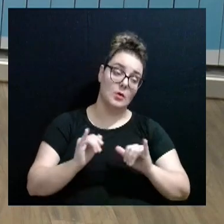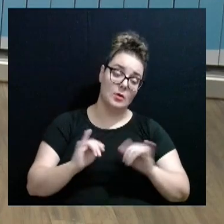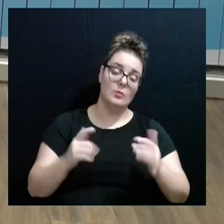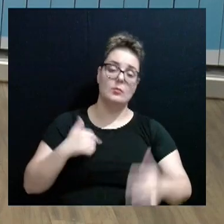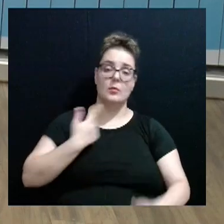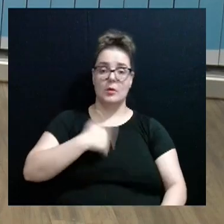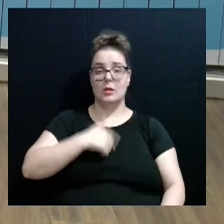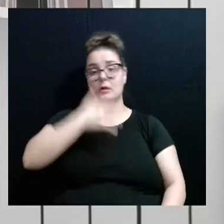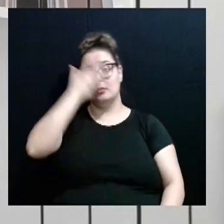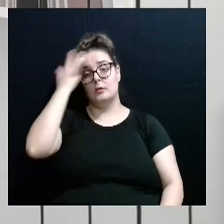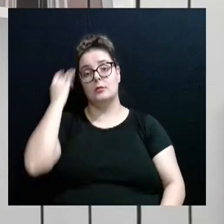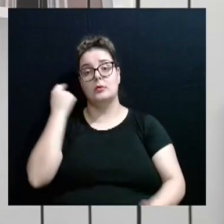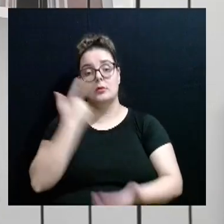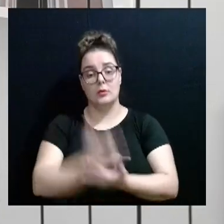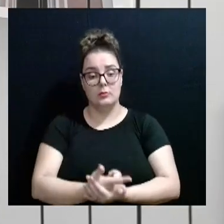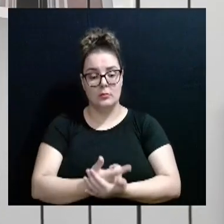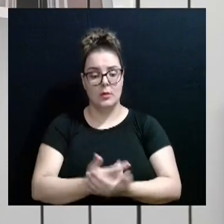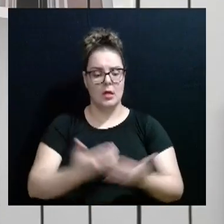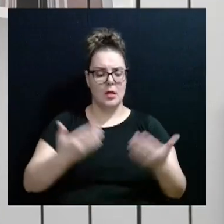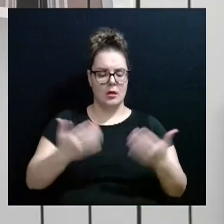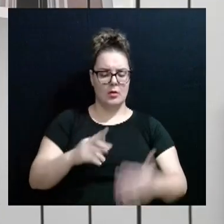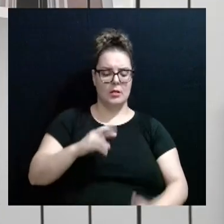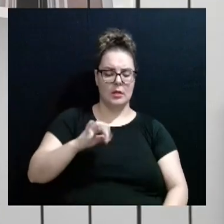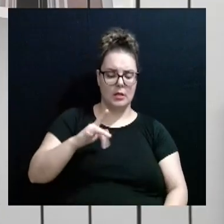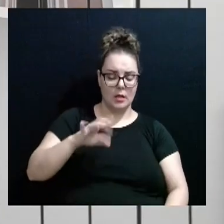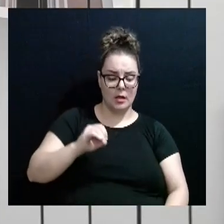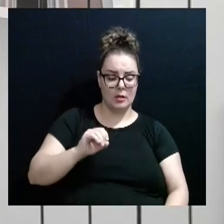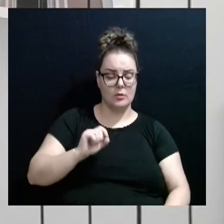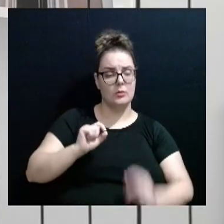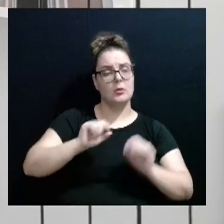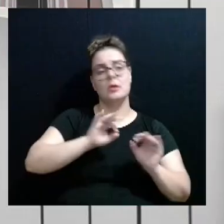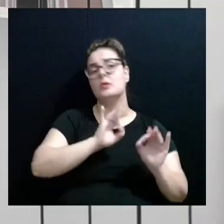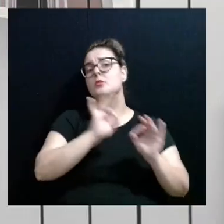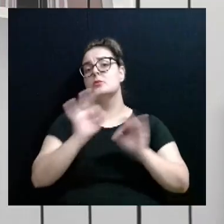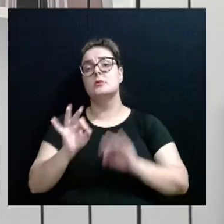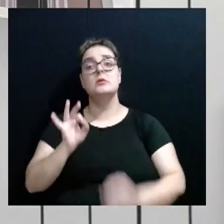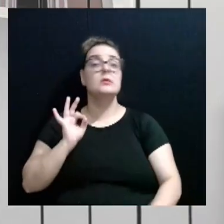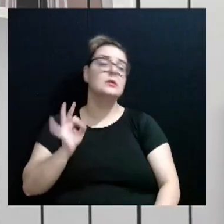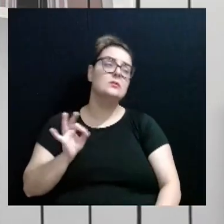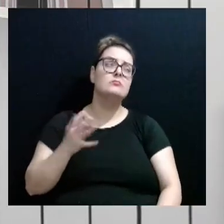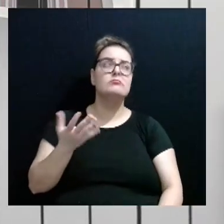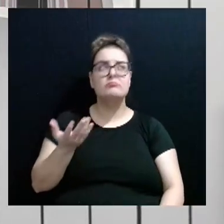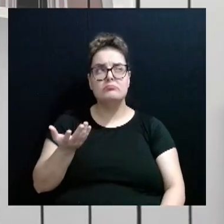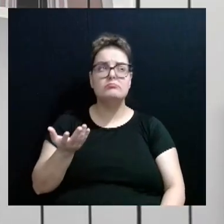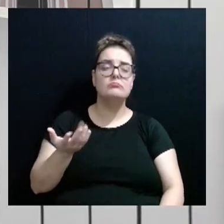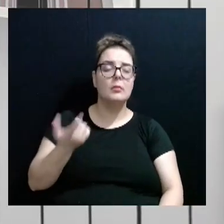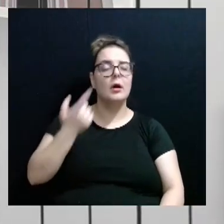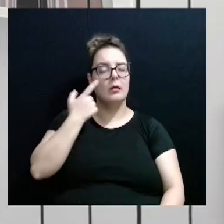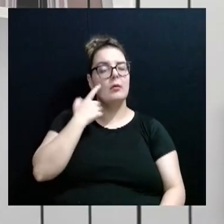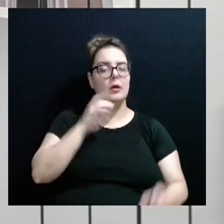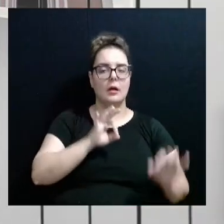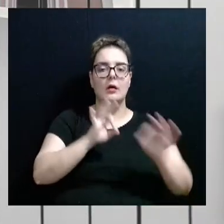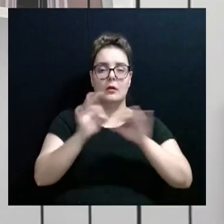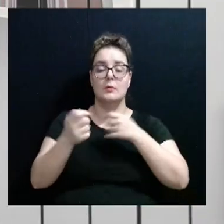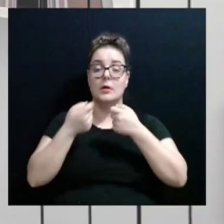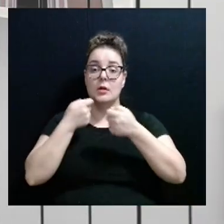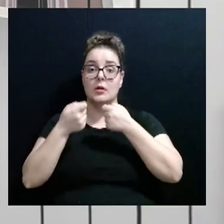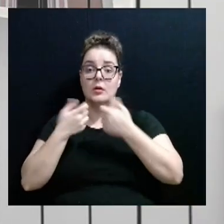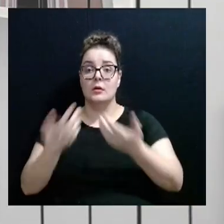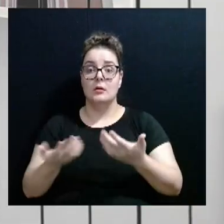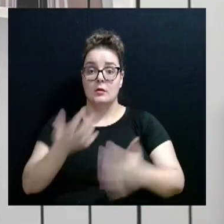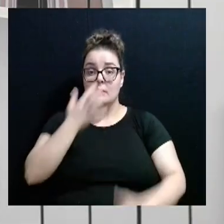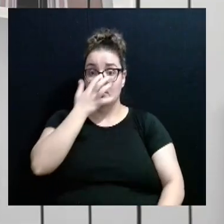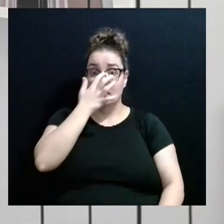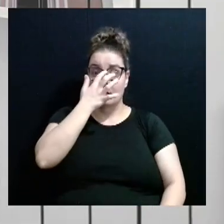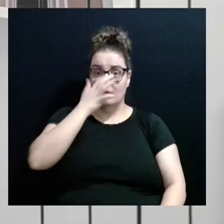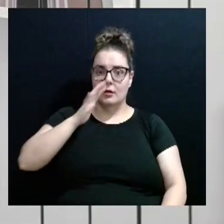consumidores. Agora, Ricardo, quem está nos acompanhando certamente deve acompanhar as reportagens. Então, quando o